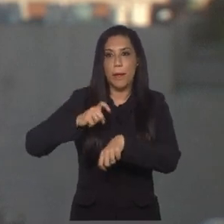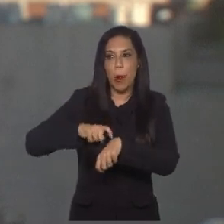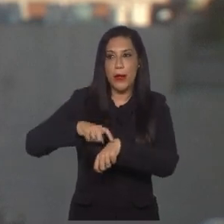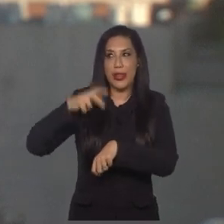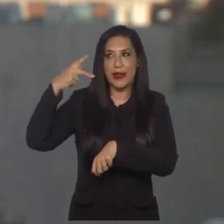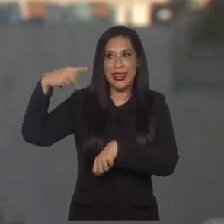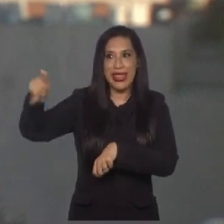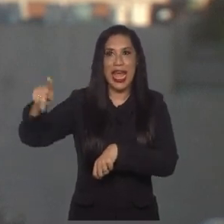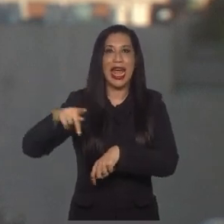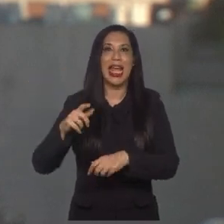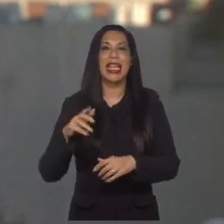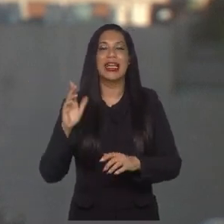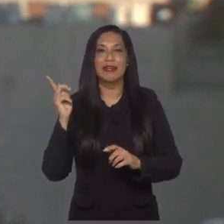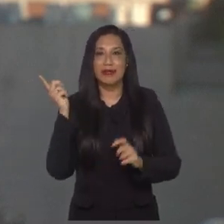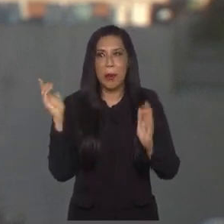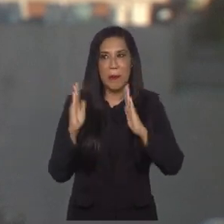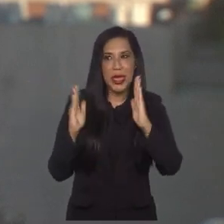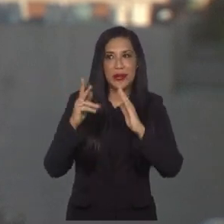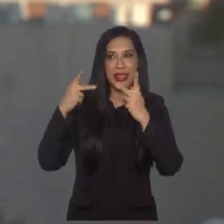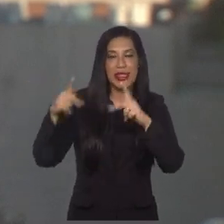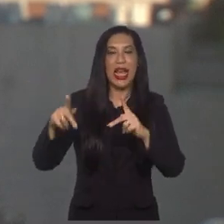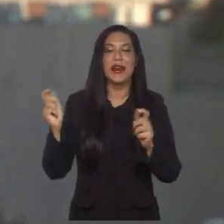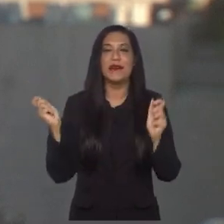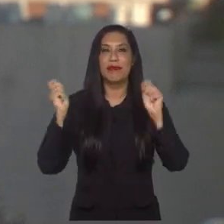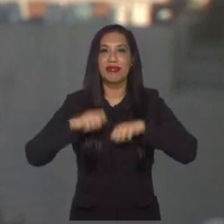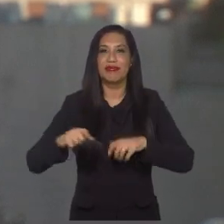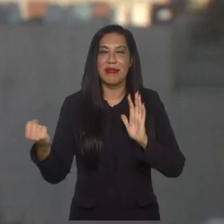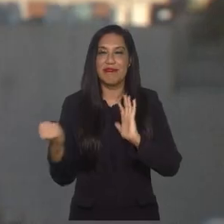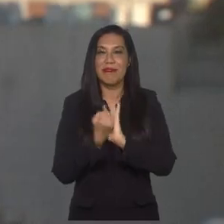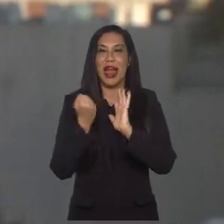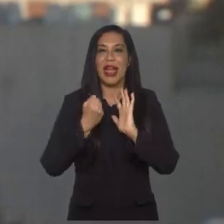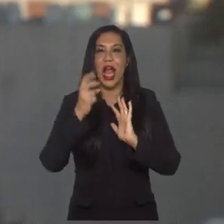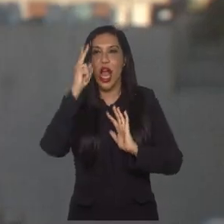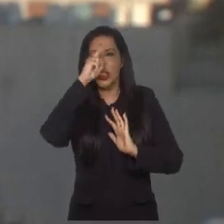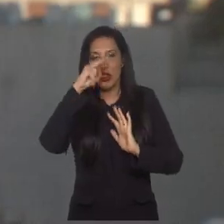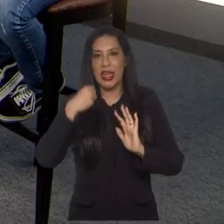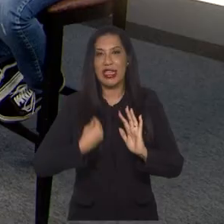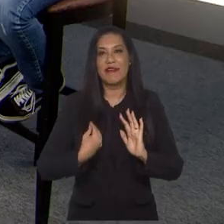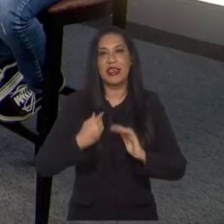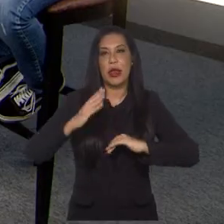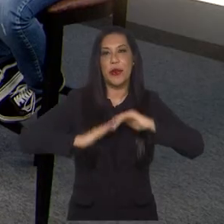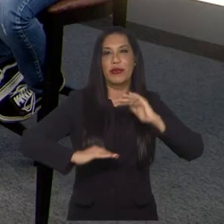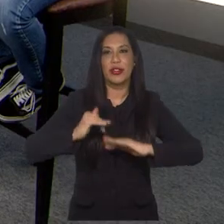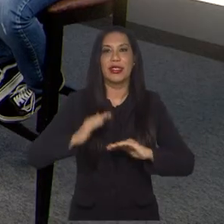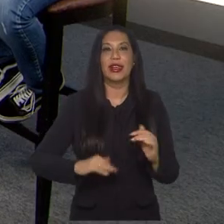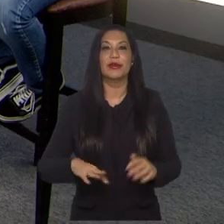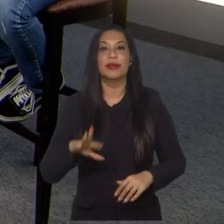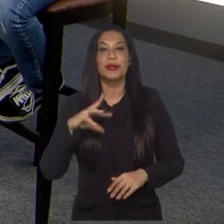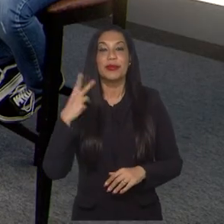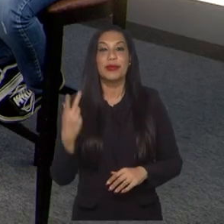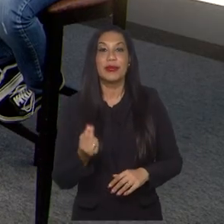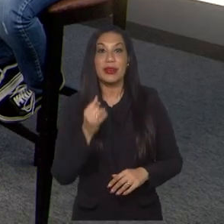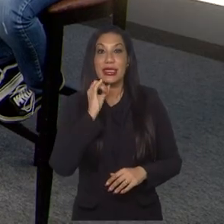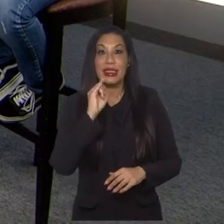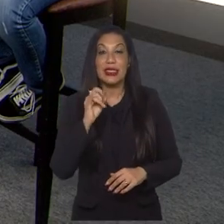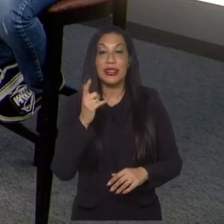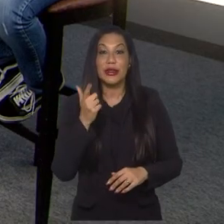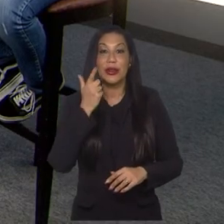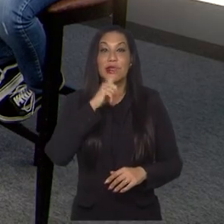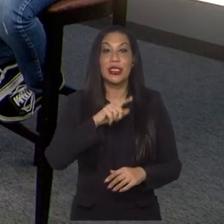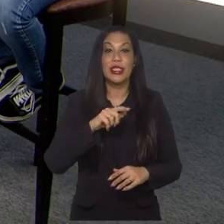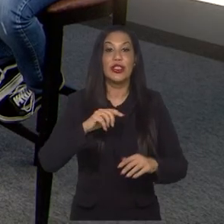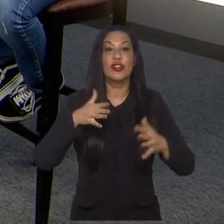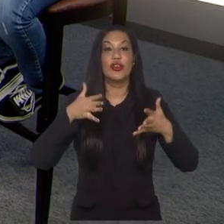dela. E ela tem tudo pra coroar essa carreira brilhante com o título. Eu acho que seria mais fácil se ela conseguisse jogar com a Midi,